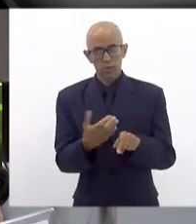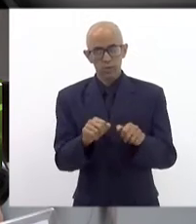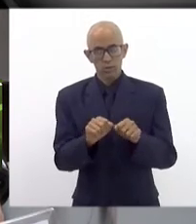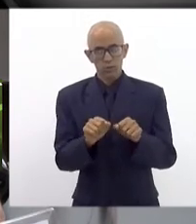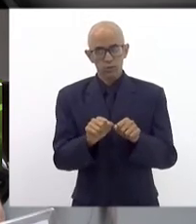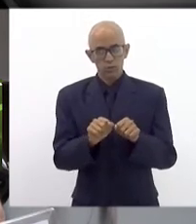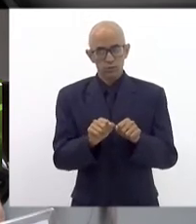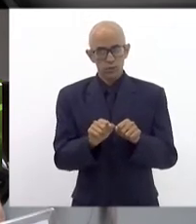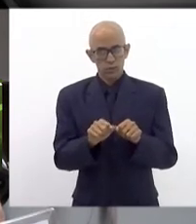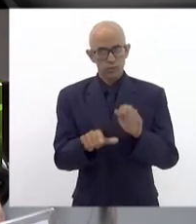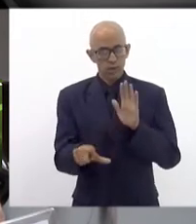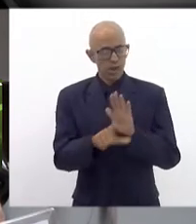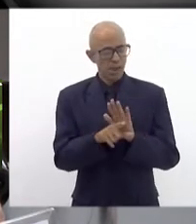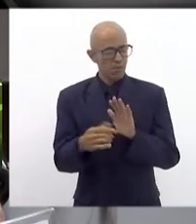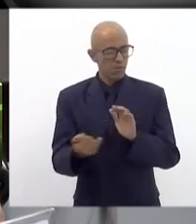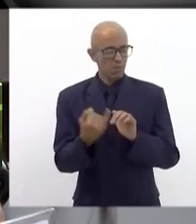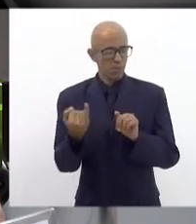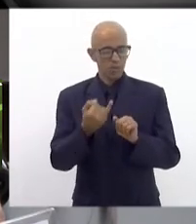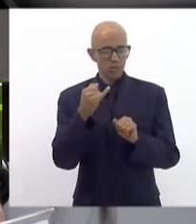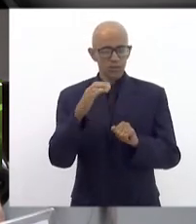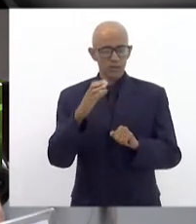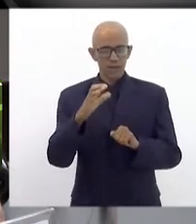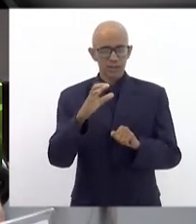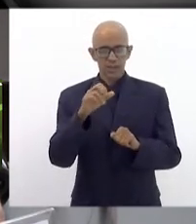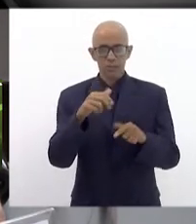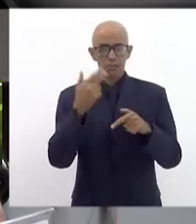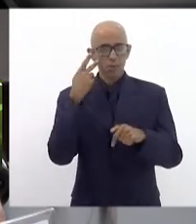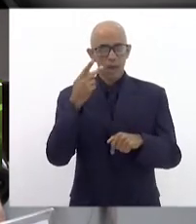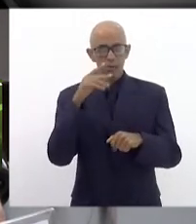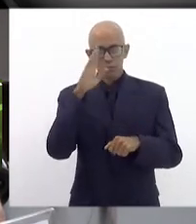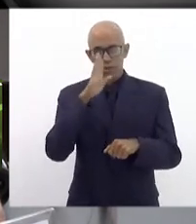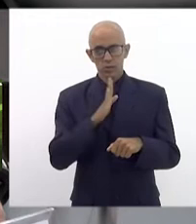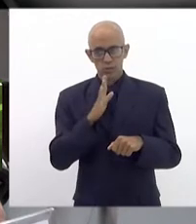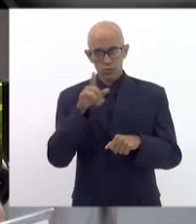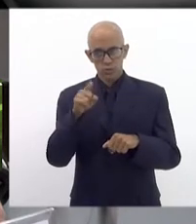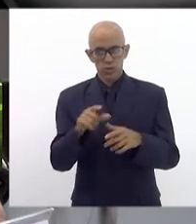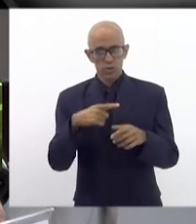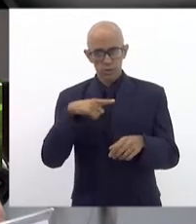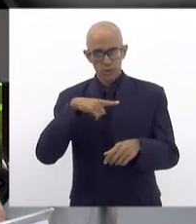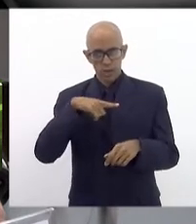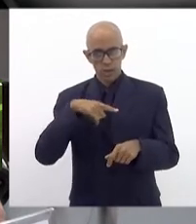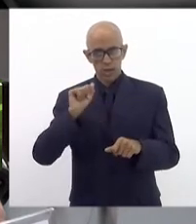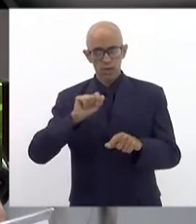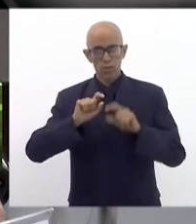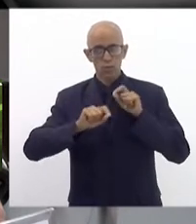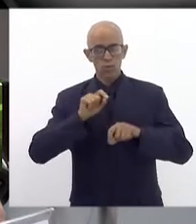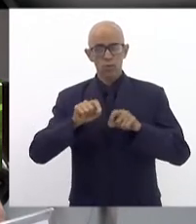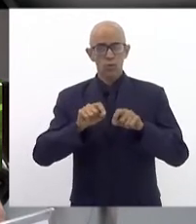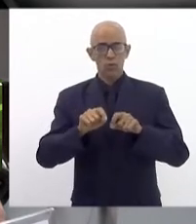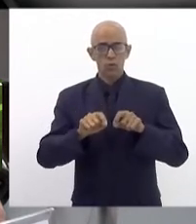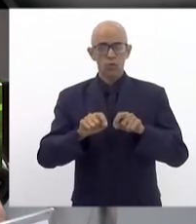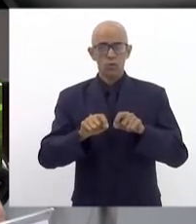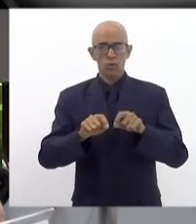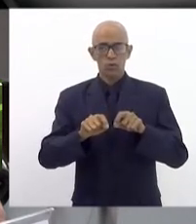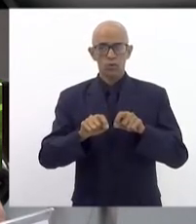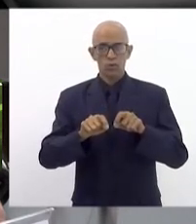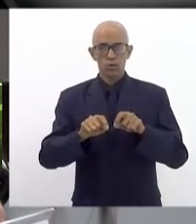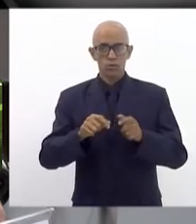Ciência para o Brasil, que contém basicamente processos inovadores através da pesquisa científica e